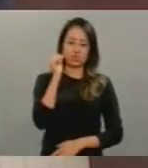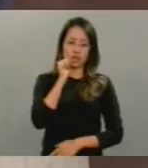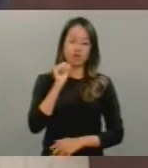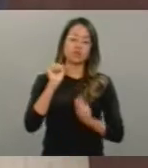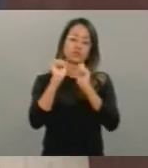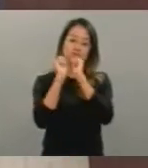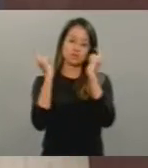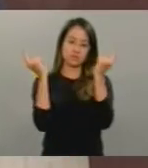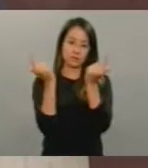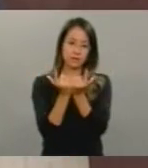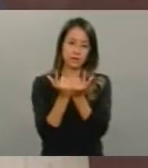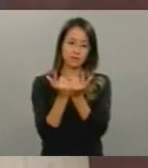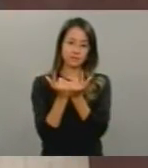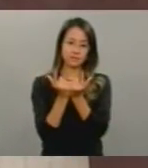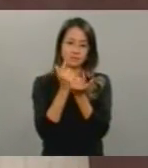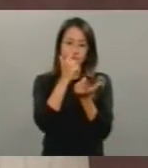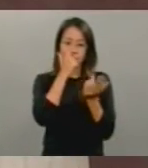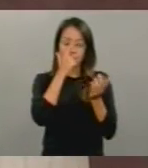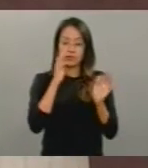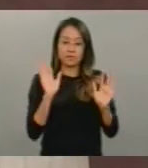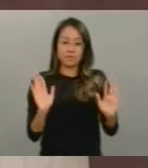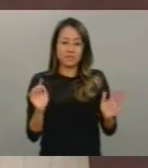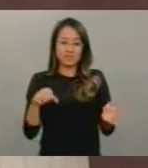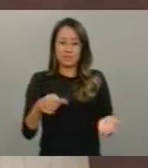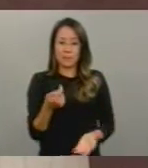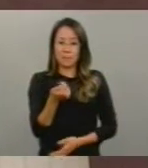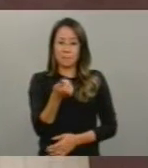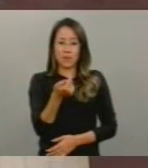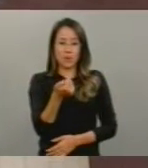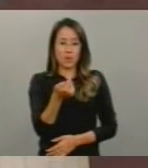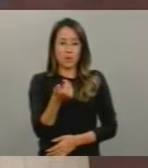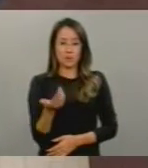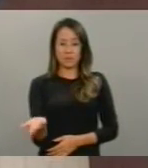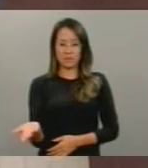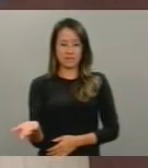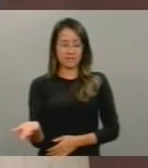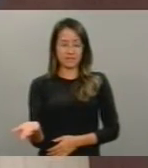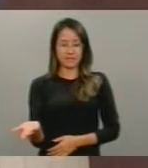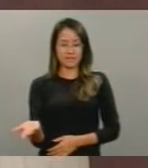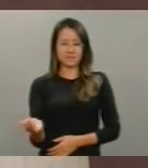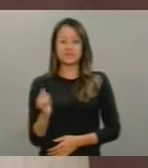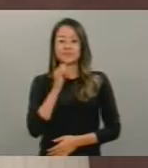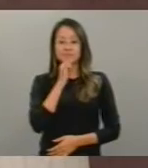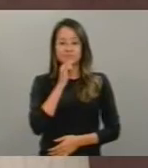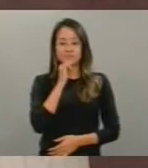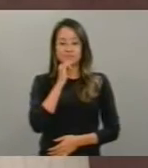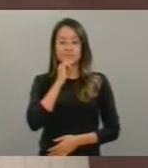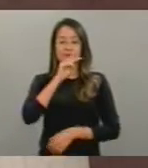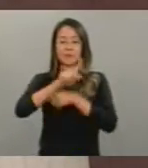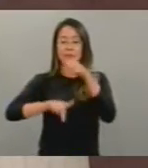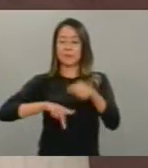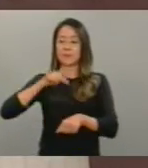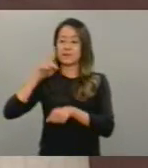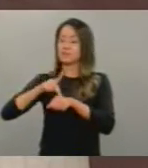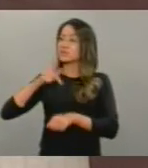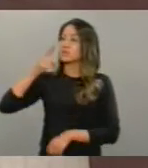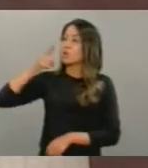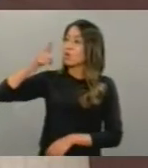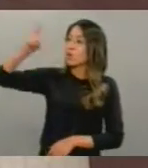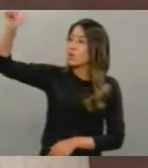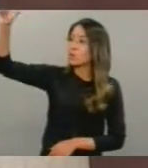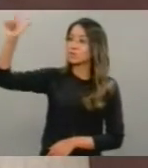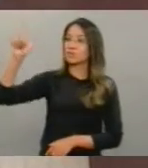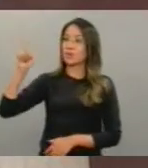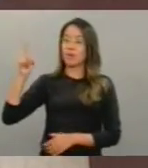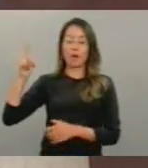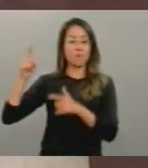mais vergonhosa que o Oriente Médio. Os parlamentos, por exemplo, de países do norte da África ou do Oriente Médio, aqueles